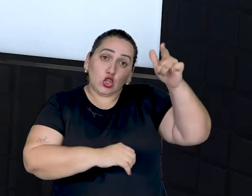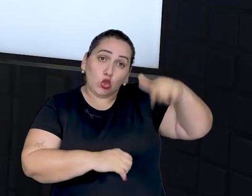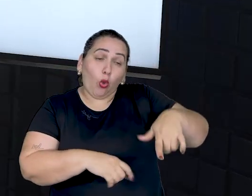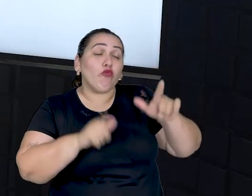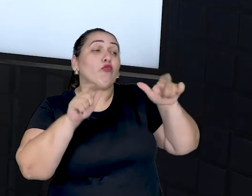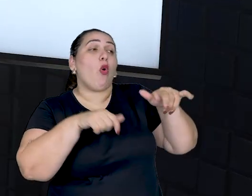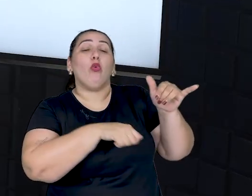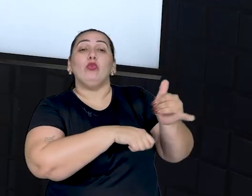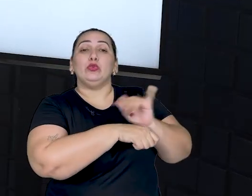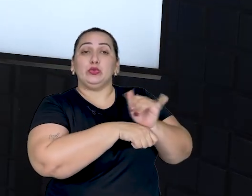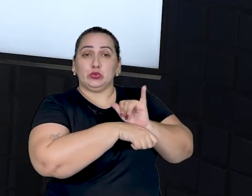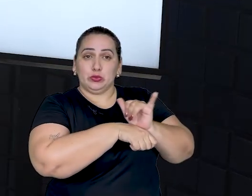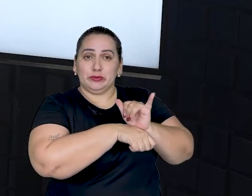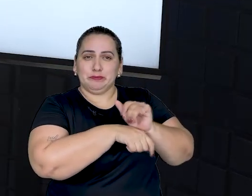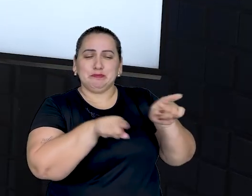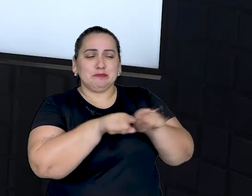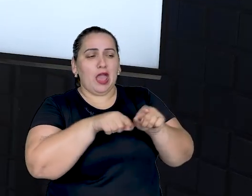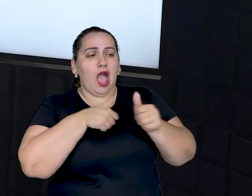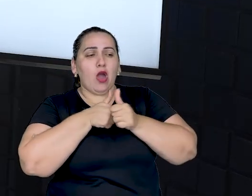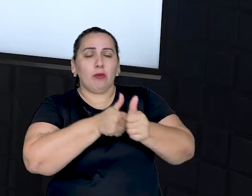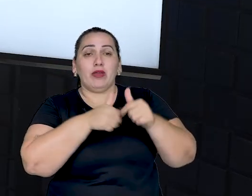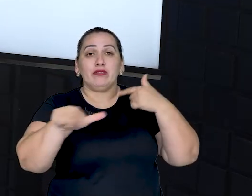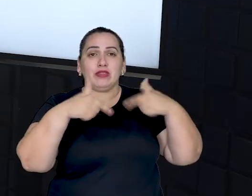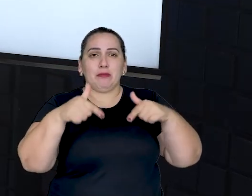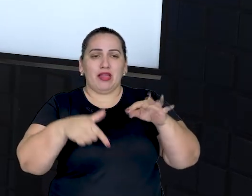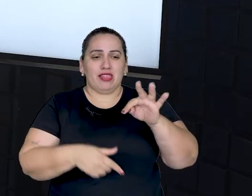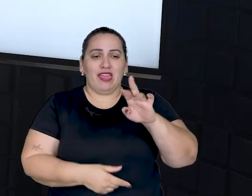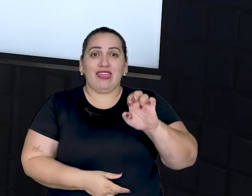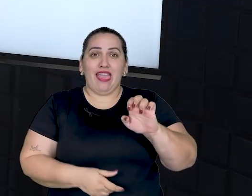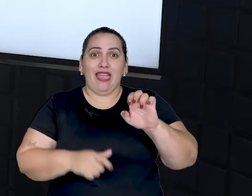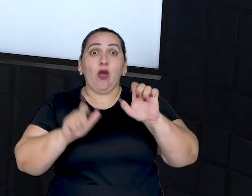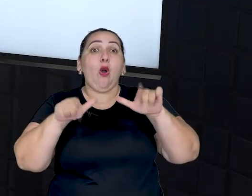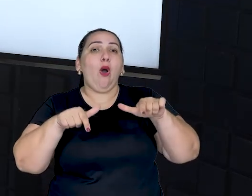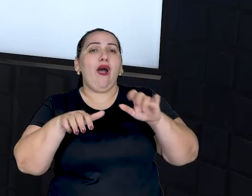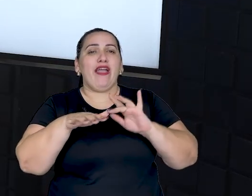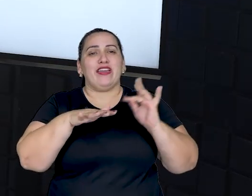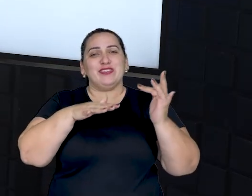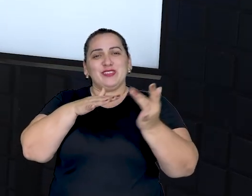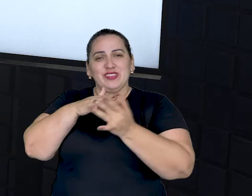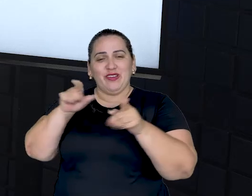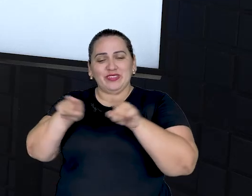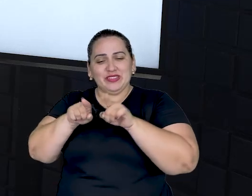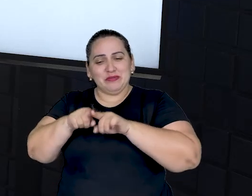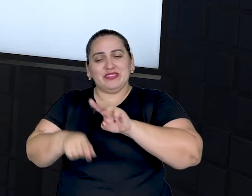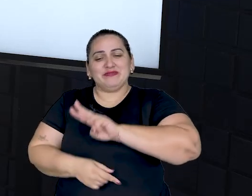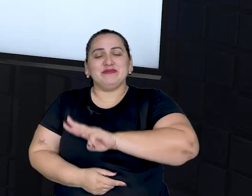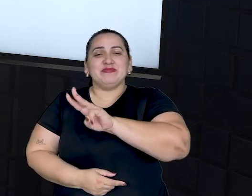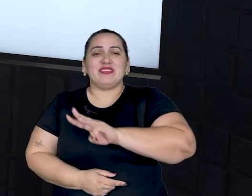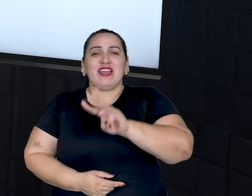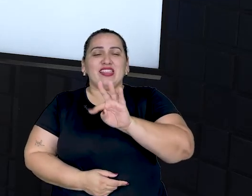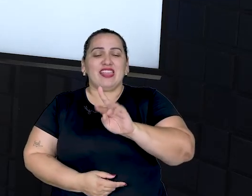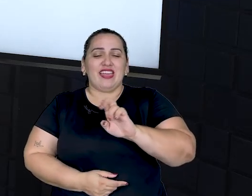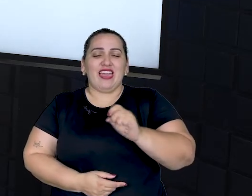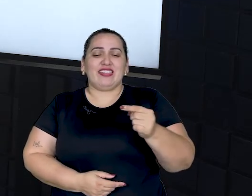canal do YouTube. E acompanhe também as ações do TRE nas redes sociais e no portal